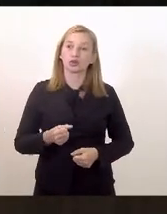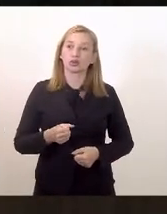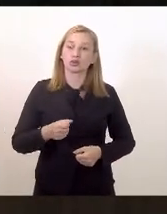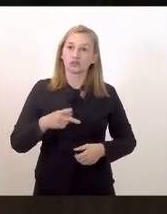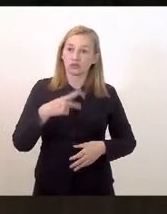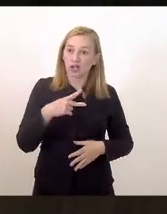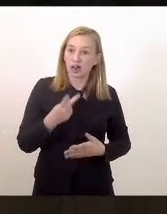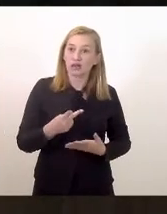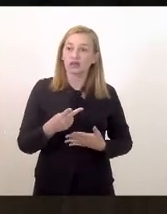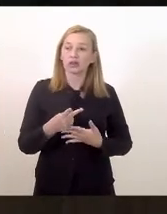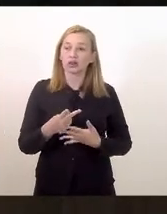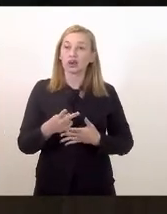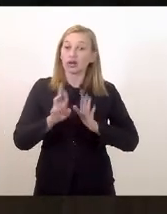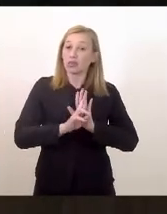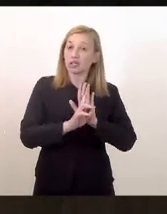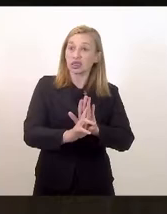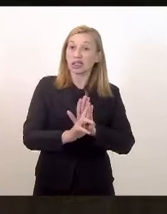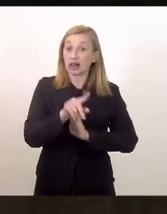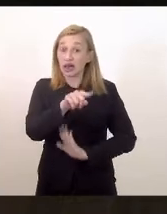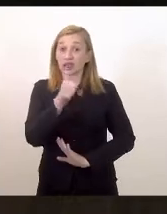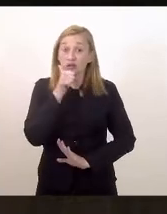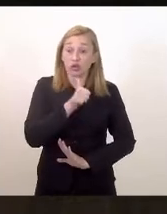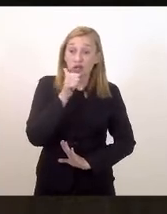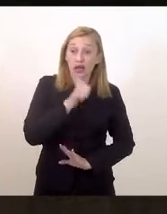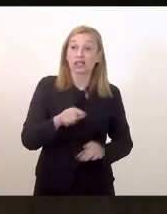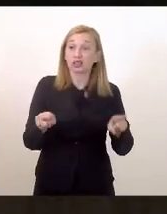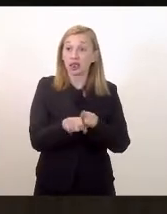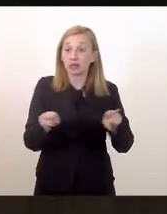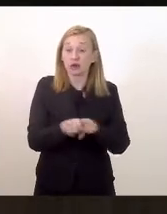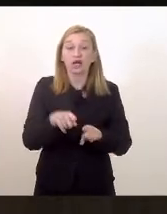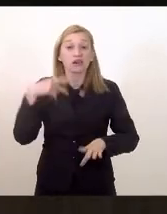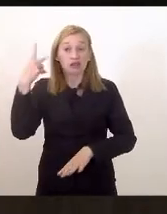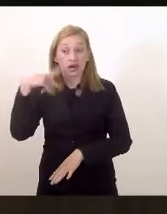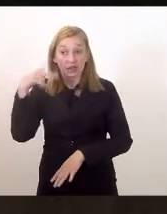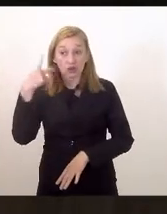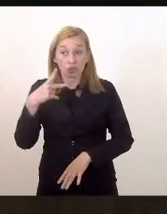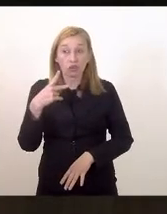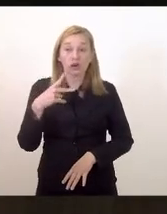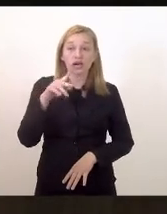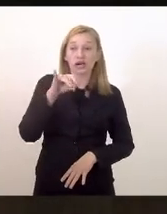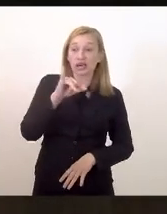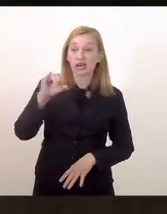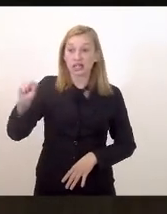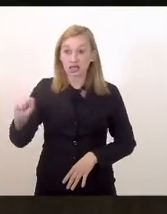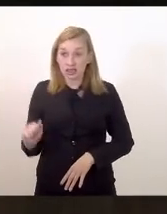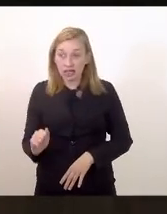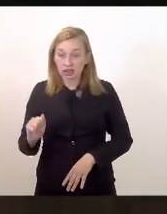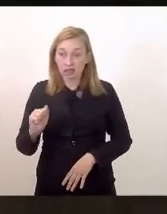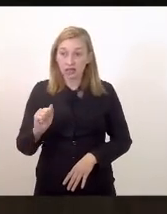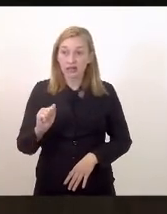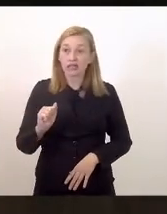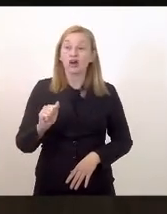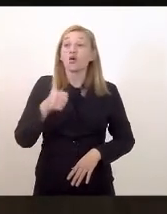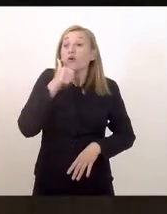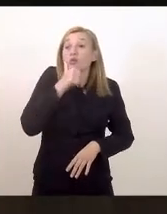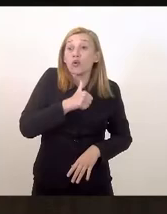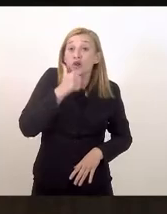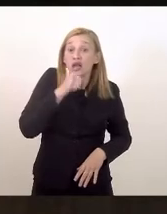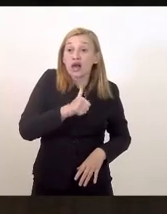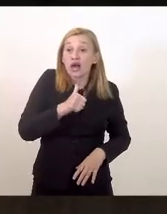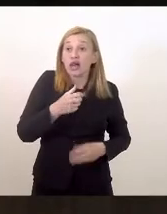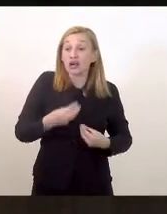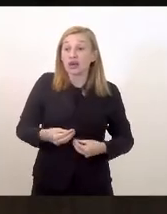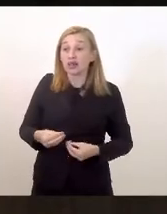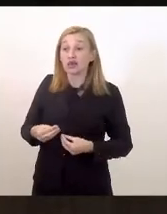reivindicação apresentada ali pelas mulheres e também pelas vereadoras, a vereadora Isa Vicente foi uma mulher que trouxe para